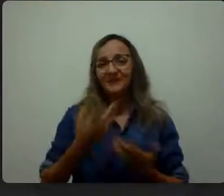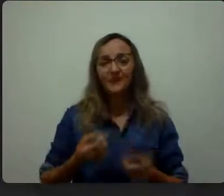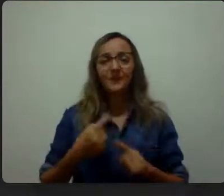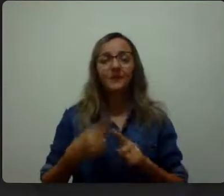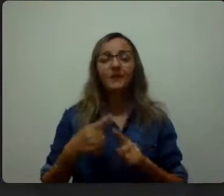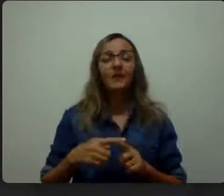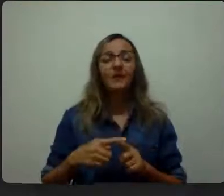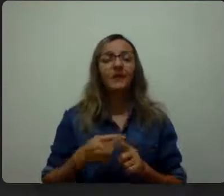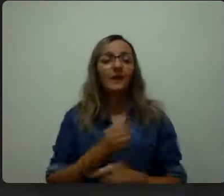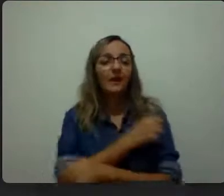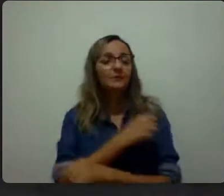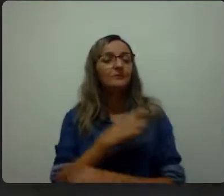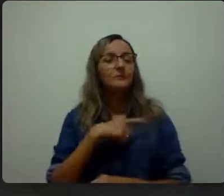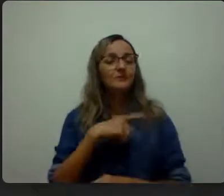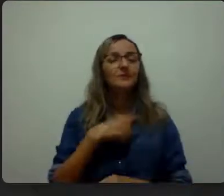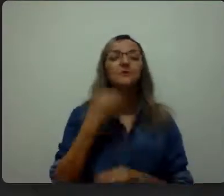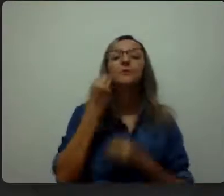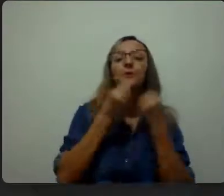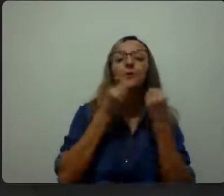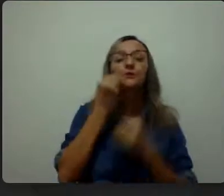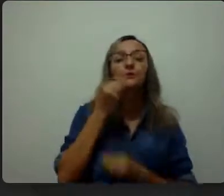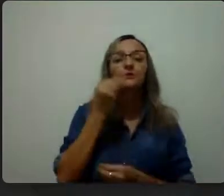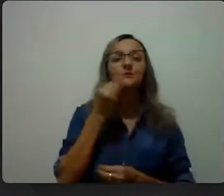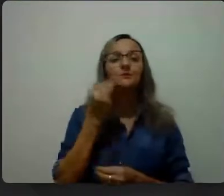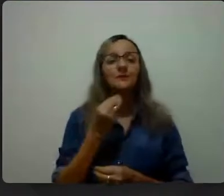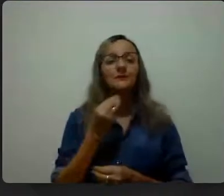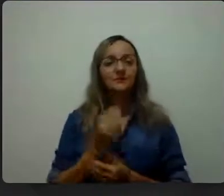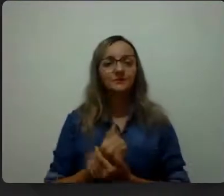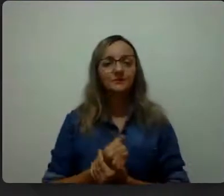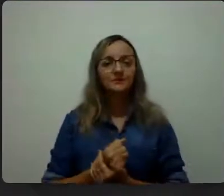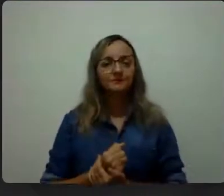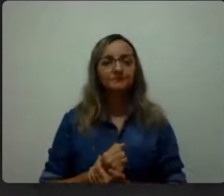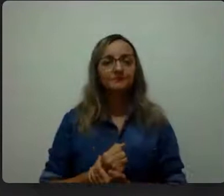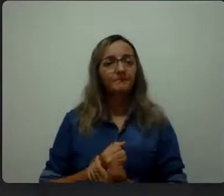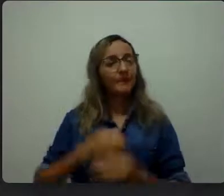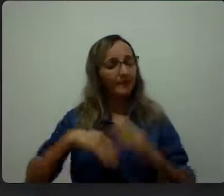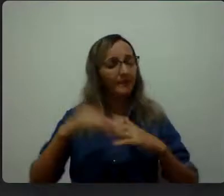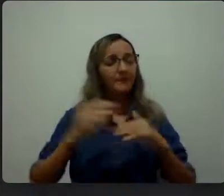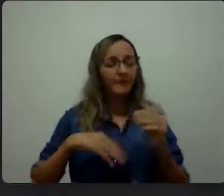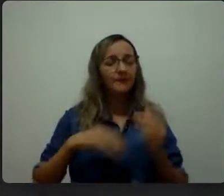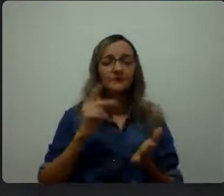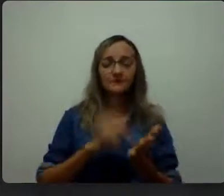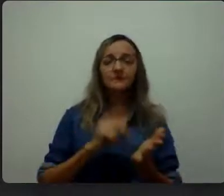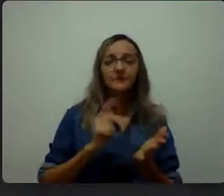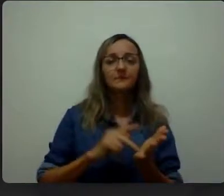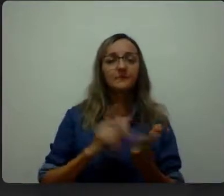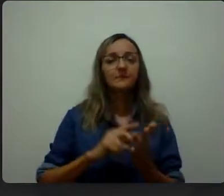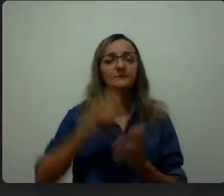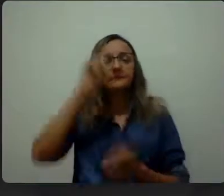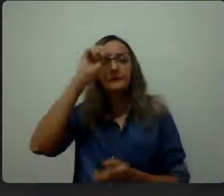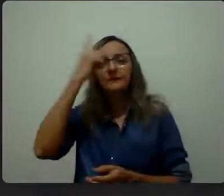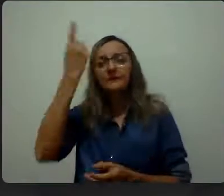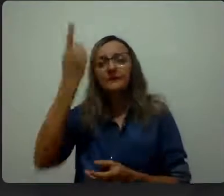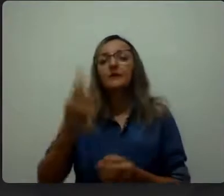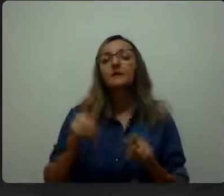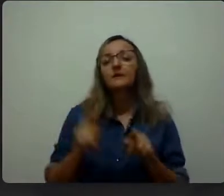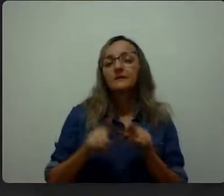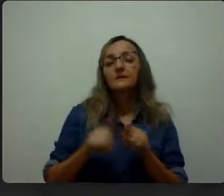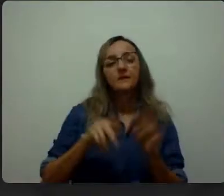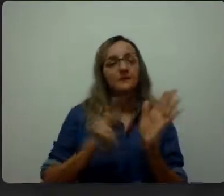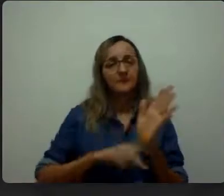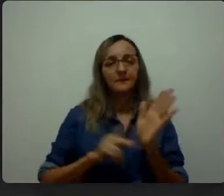alunos aí. E aí fica aquela coisa, né, que a Ana até reforça sempre para a gente. não é a elaboração de um projeto